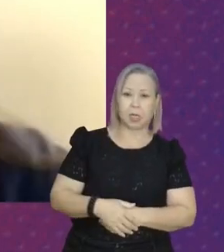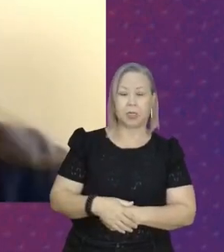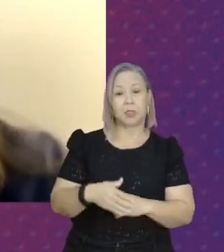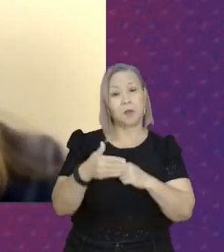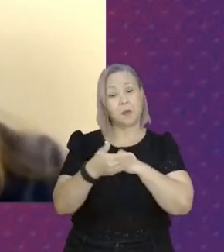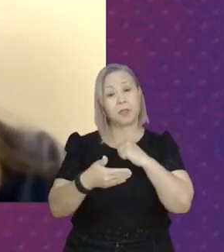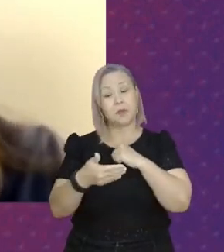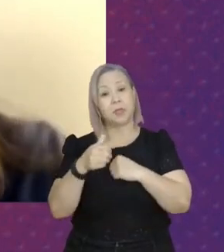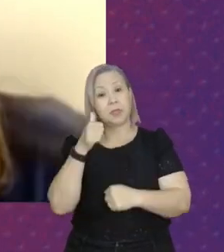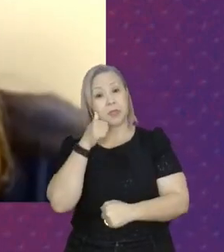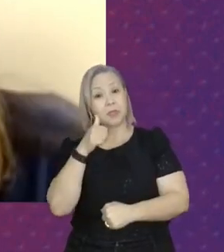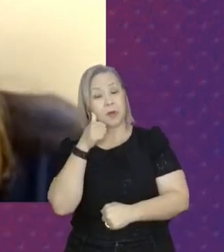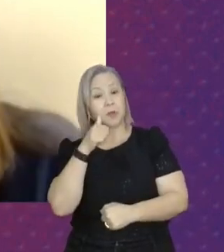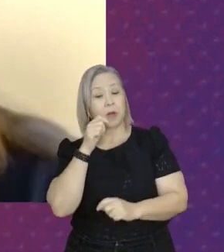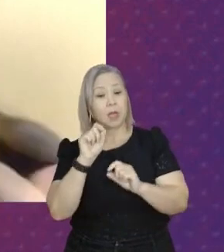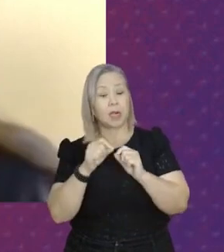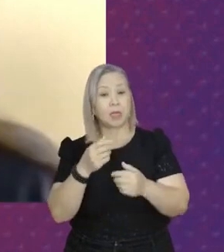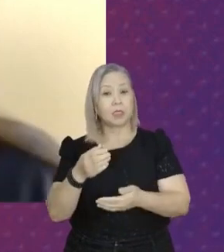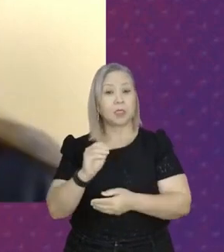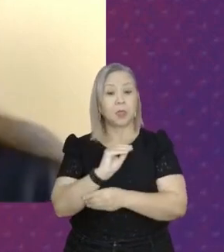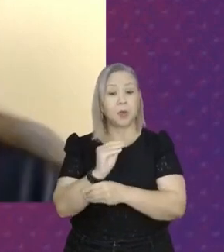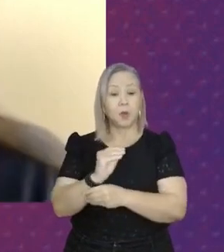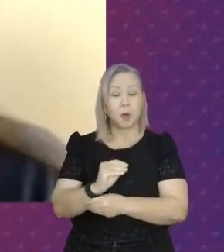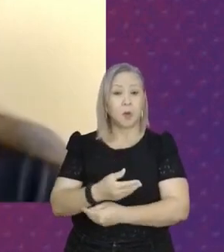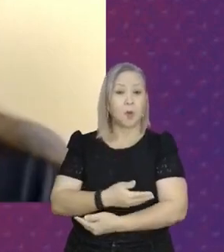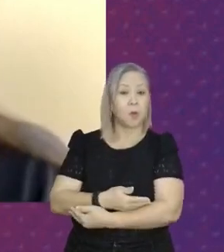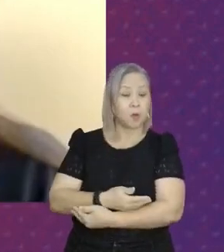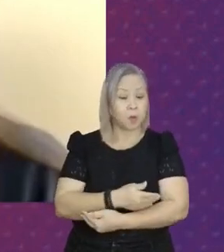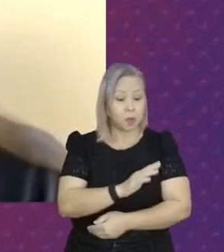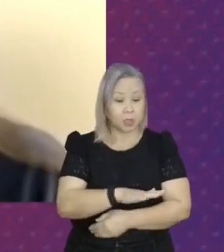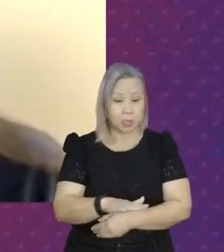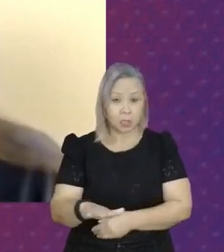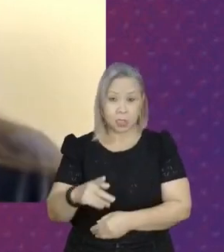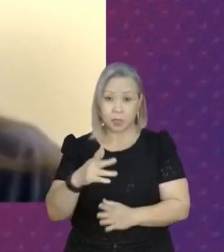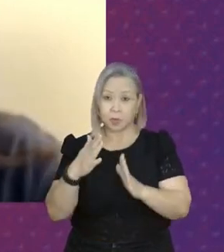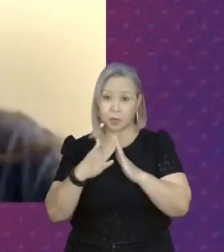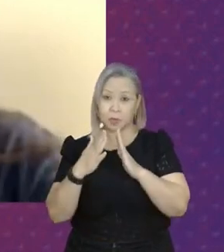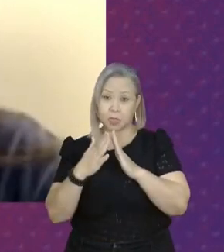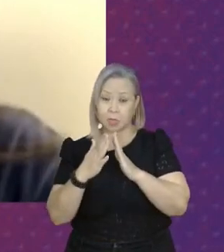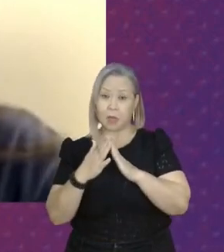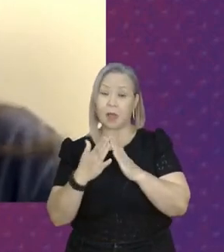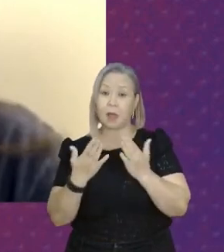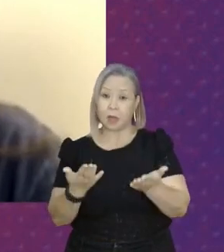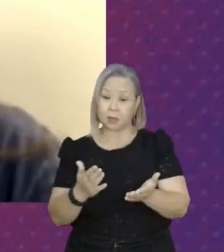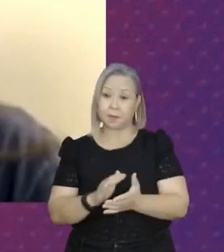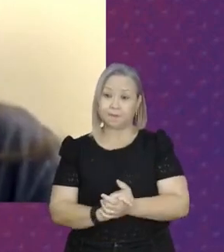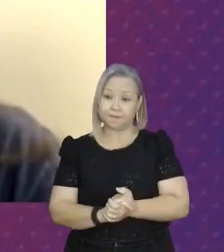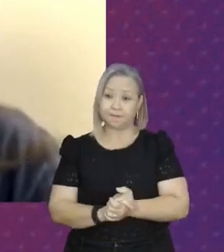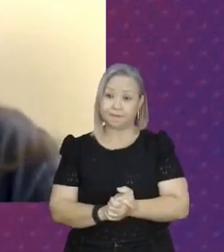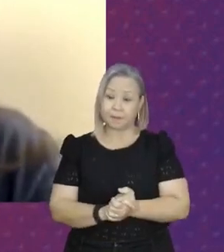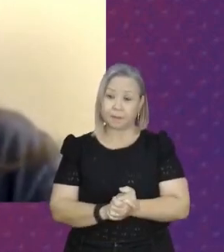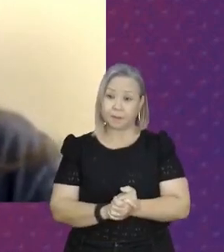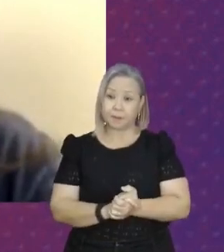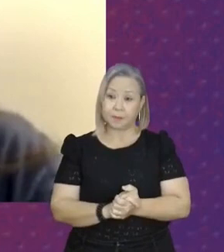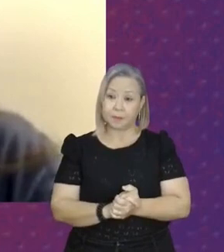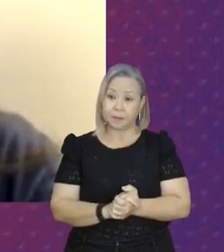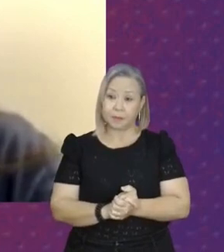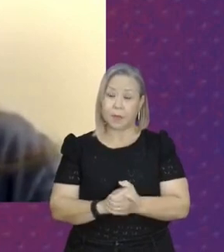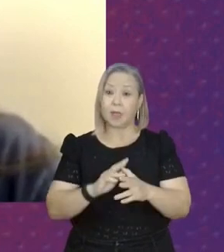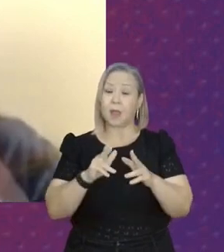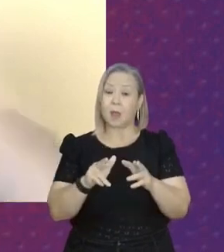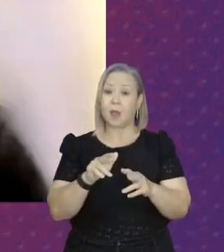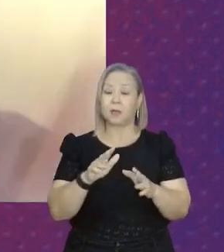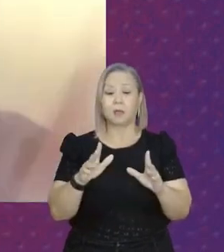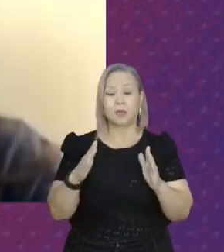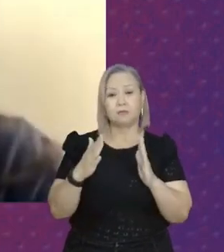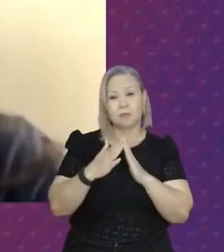são mulheres que ficam com as crianças nas suas casas, às vezes casas inclusive muito pequenas, claro, como